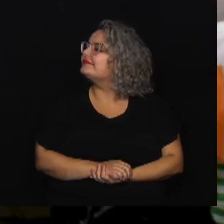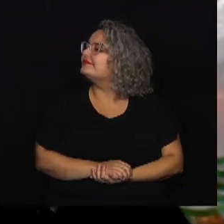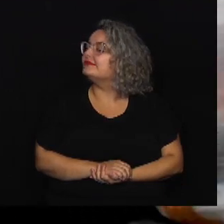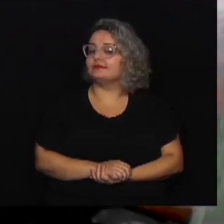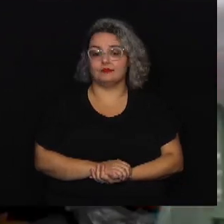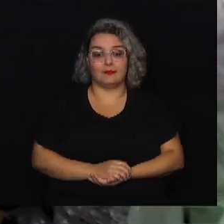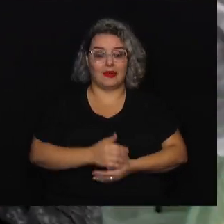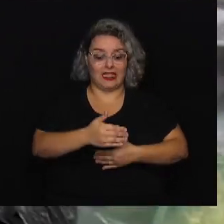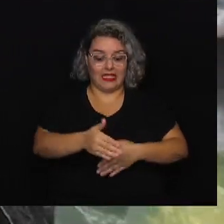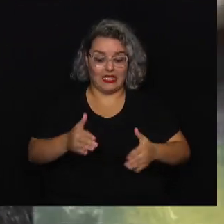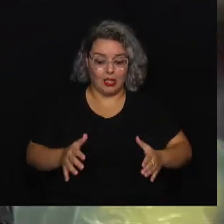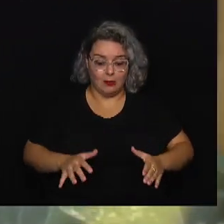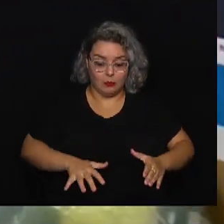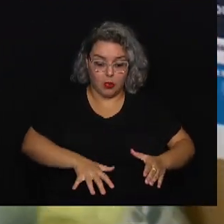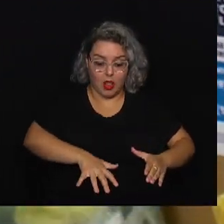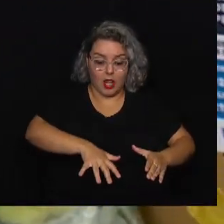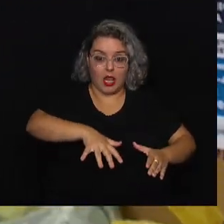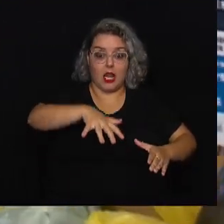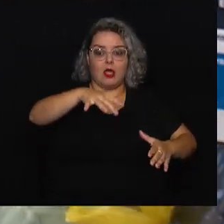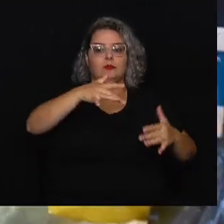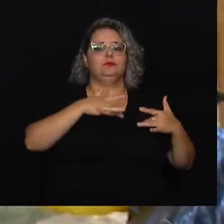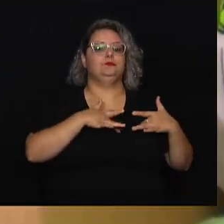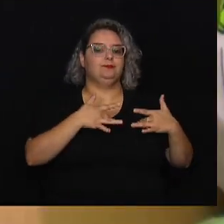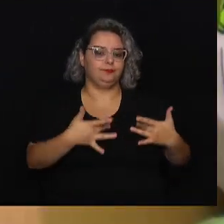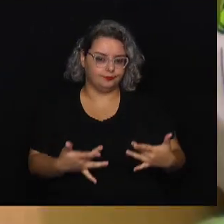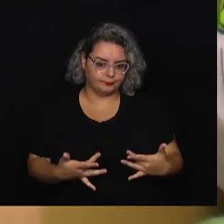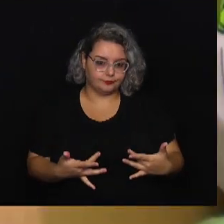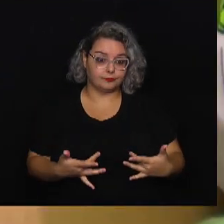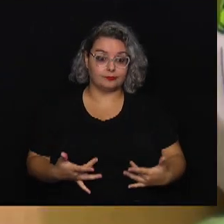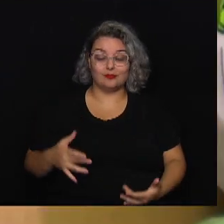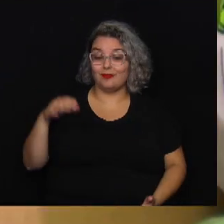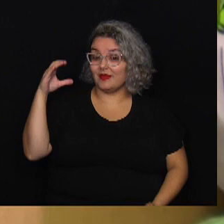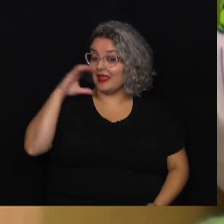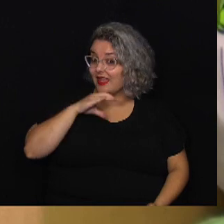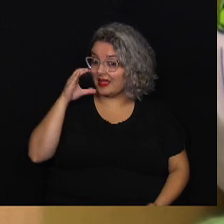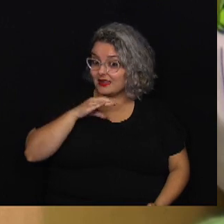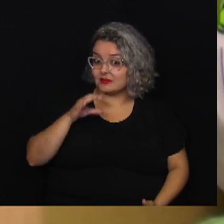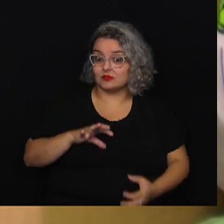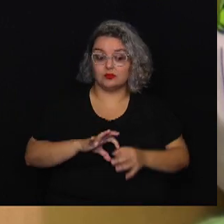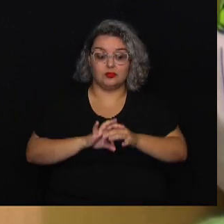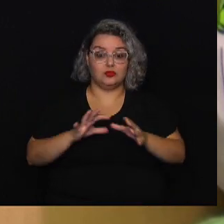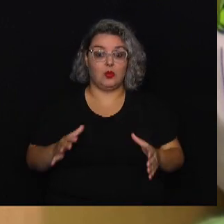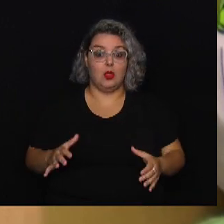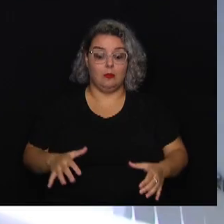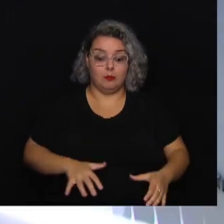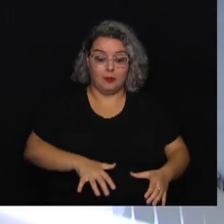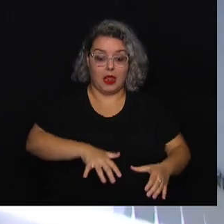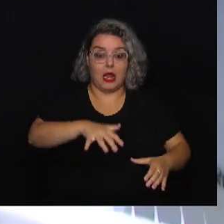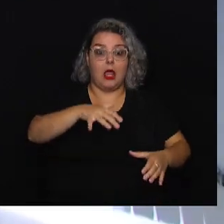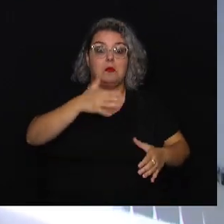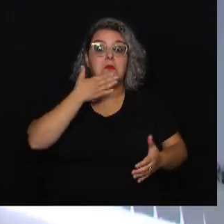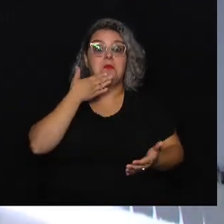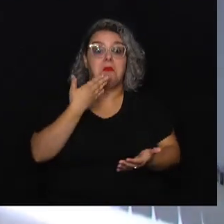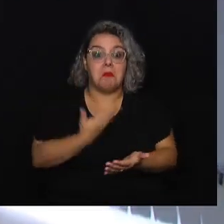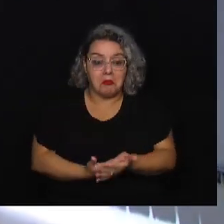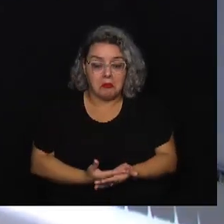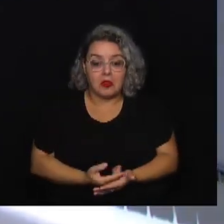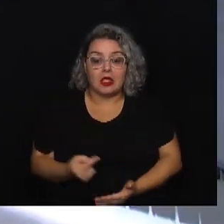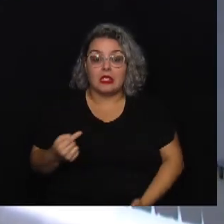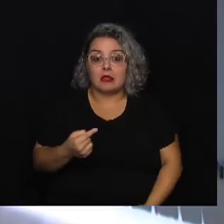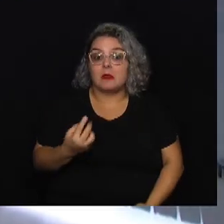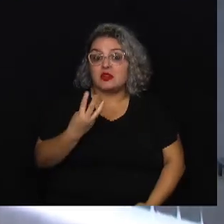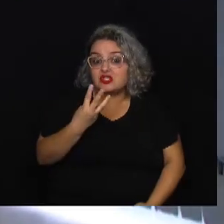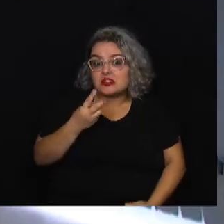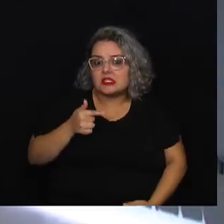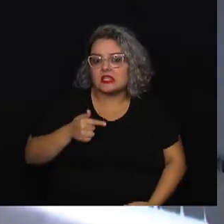Caixas e mais caixas com muitas doações. A velocidade que elas ficaram lotadas surpreendeu. Em menos de 3